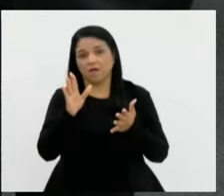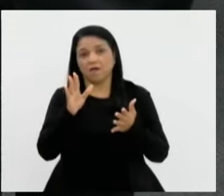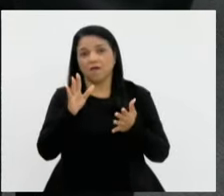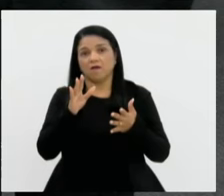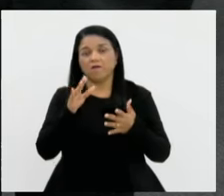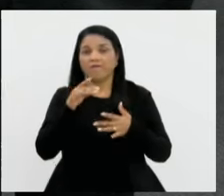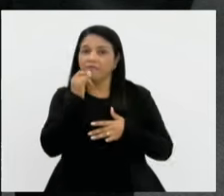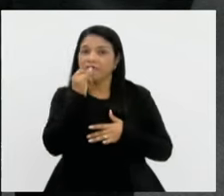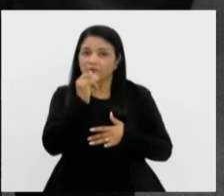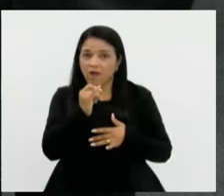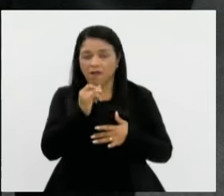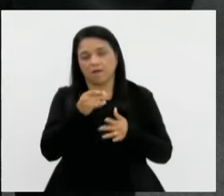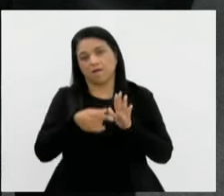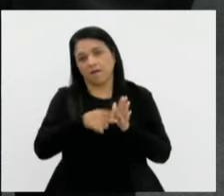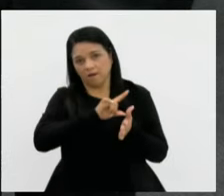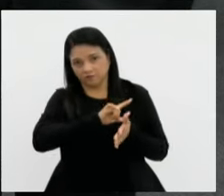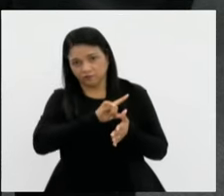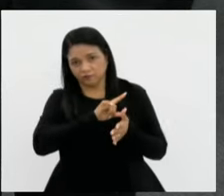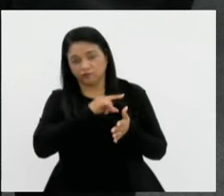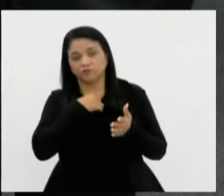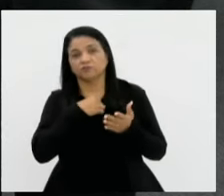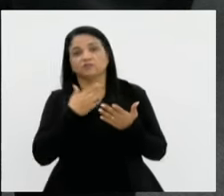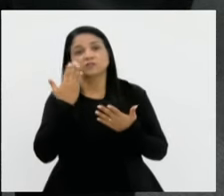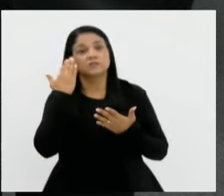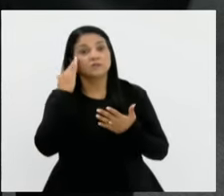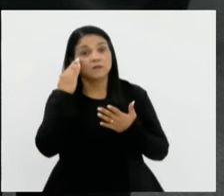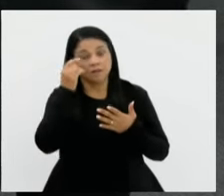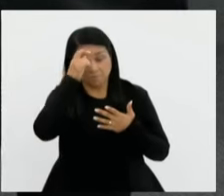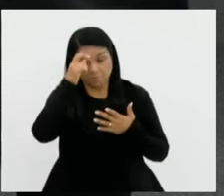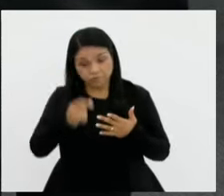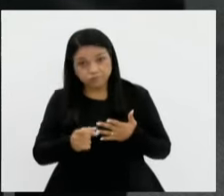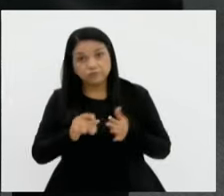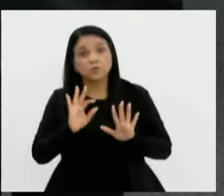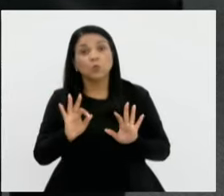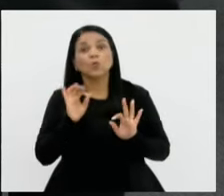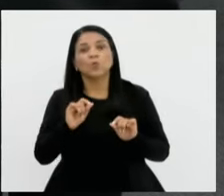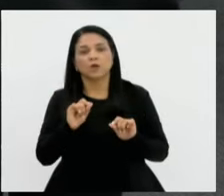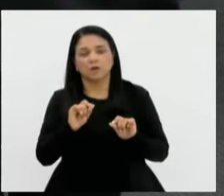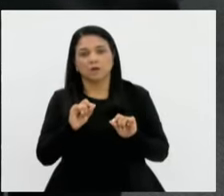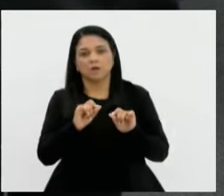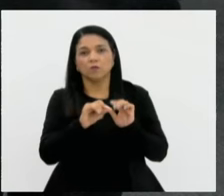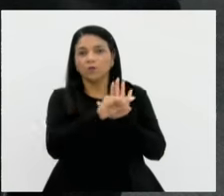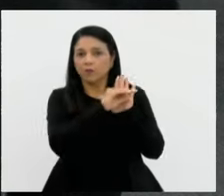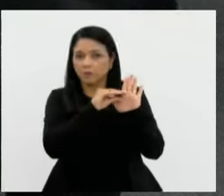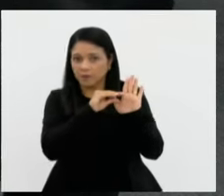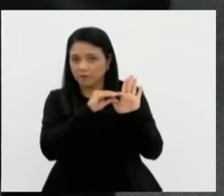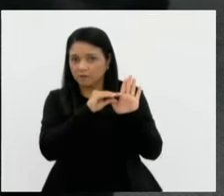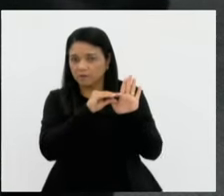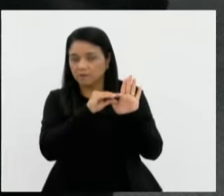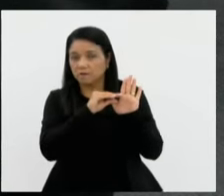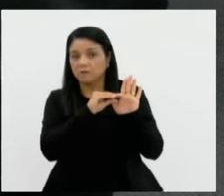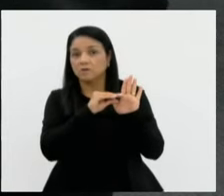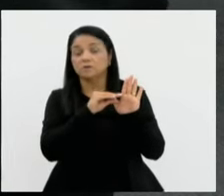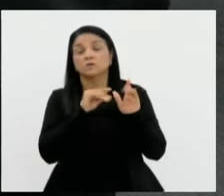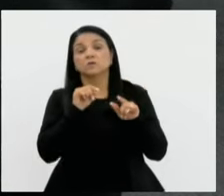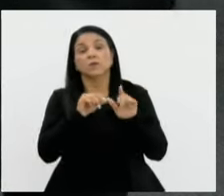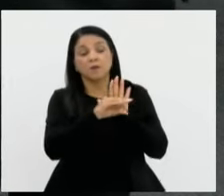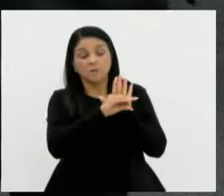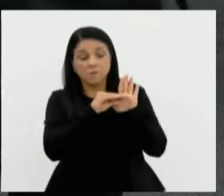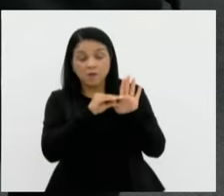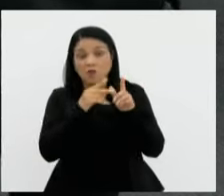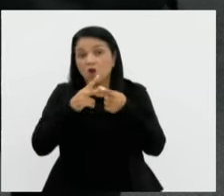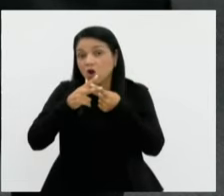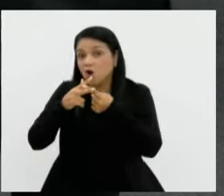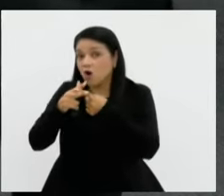independente de entender o teor da emenda propriamente dito, imagino que uma emenda que não seja tão somente para corrigir um erro